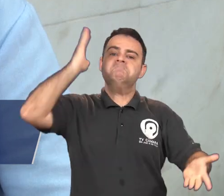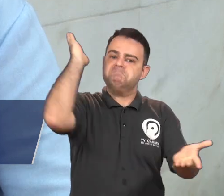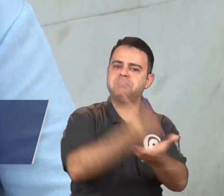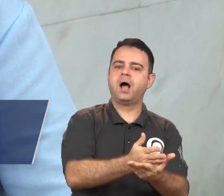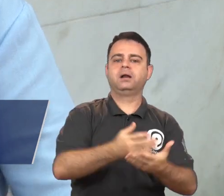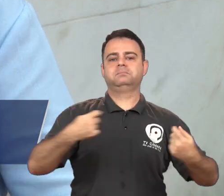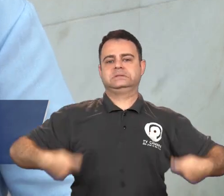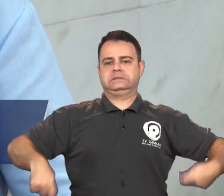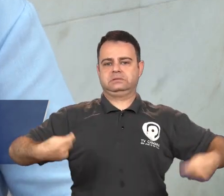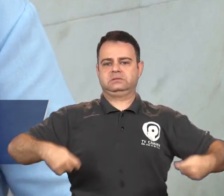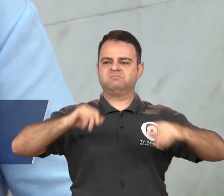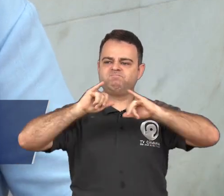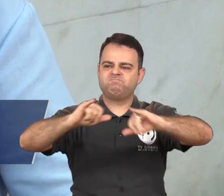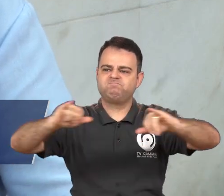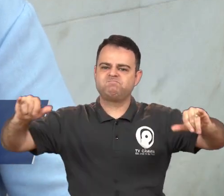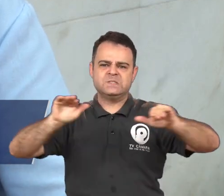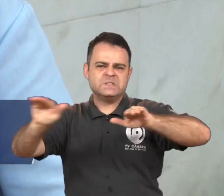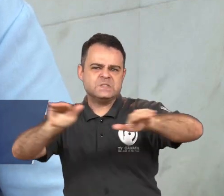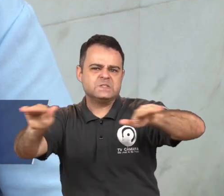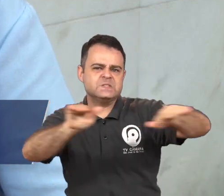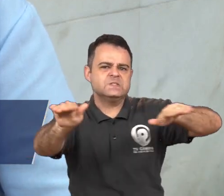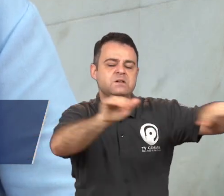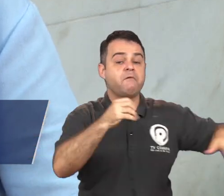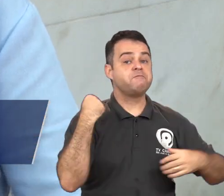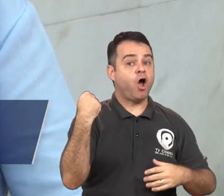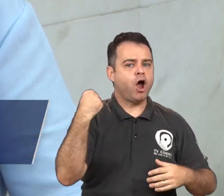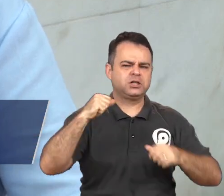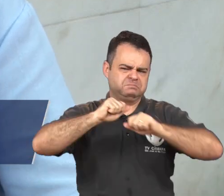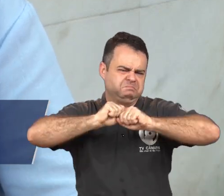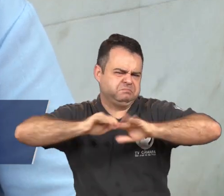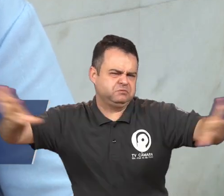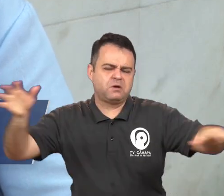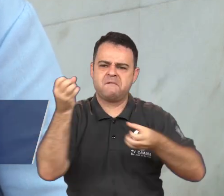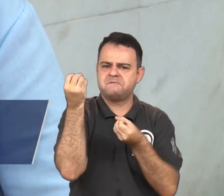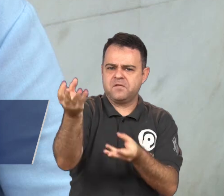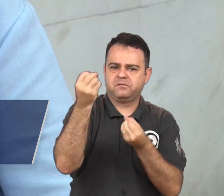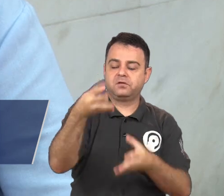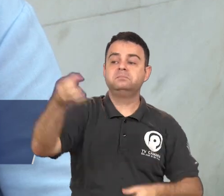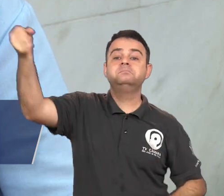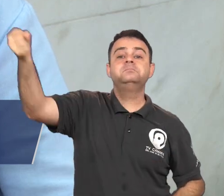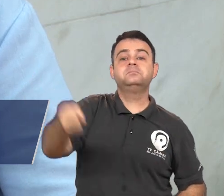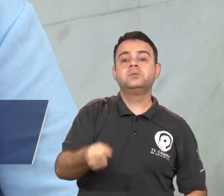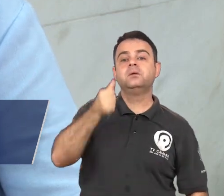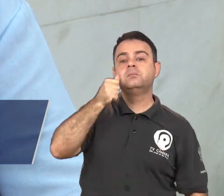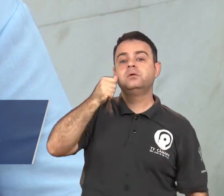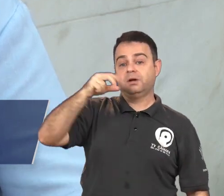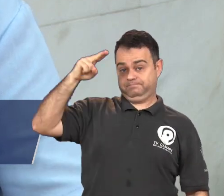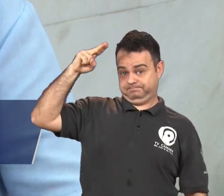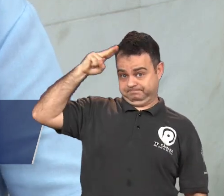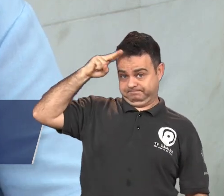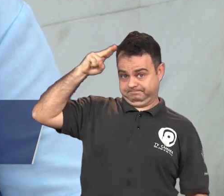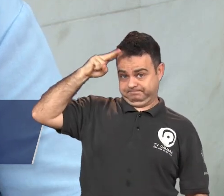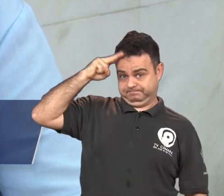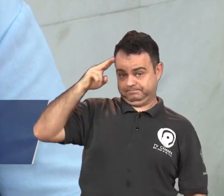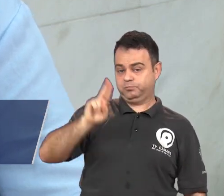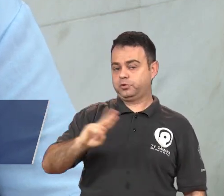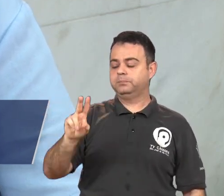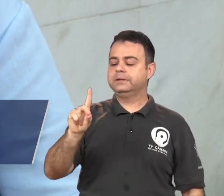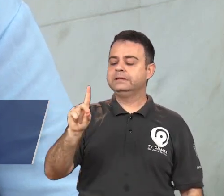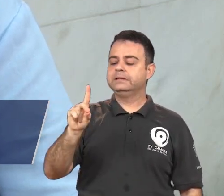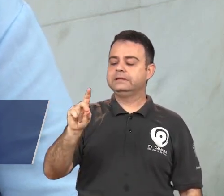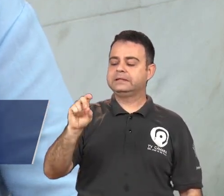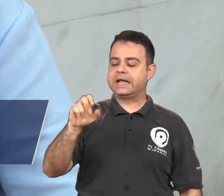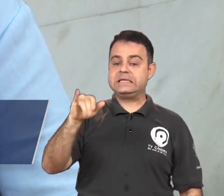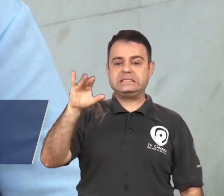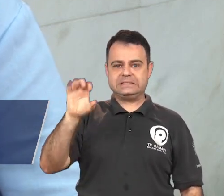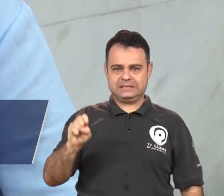nós fizemos um trabalho muito forte, nós fizemos uma major, a Major Denise da